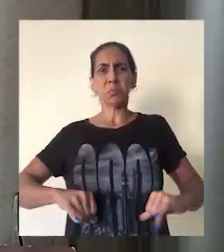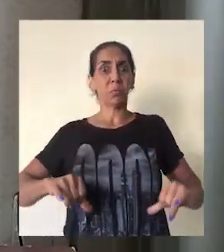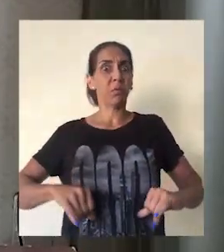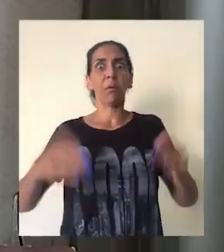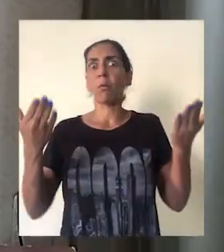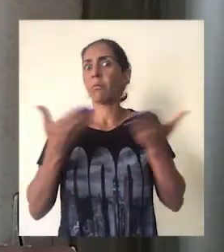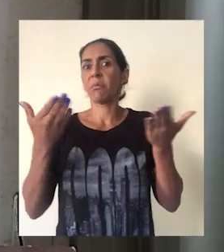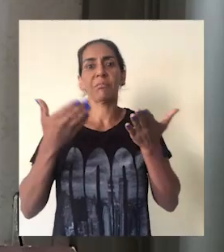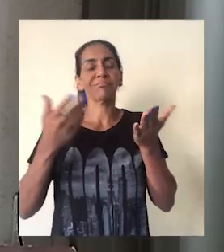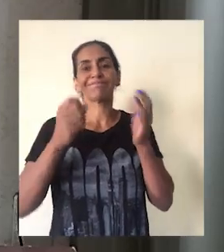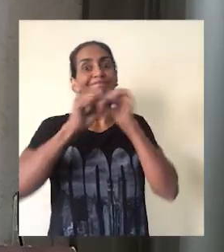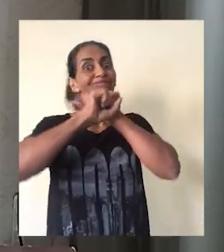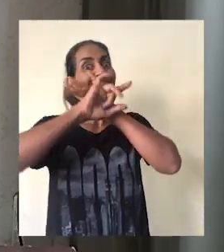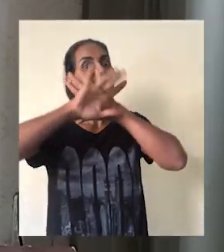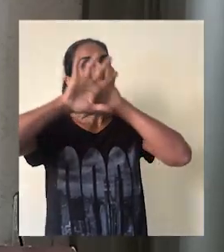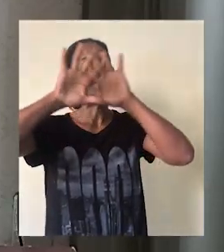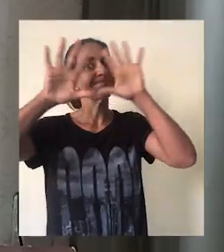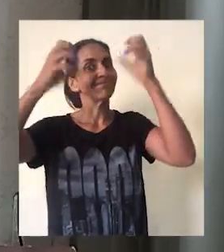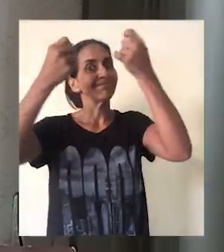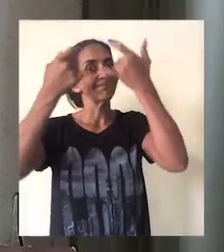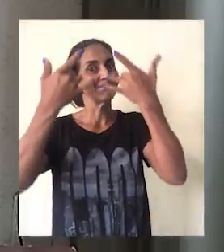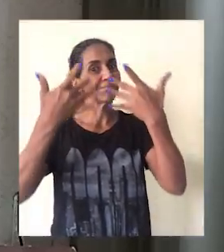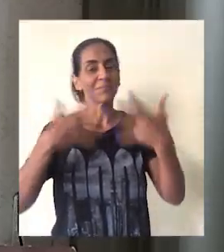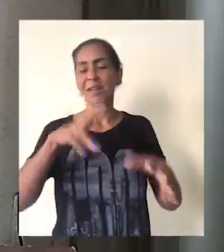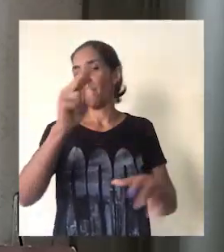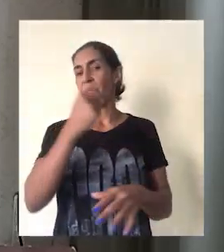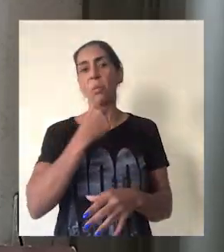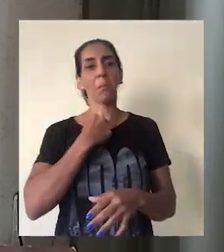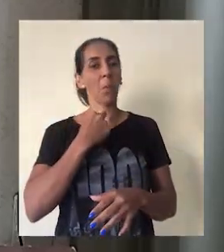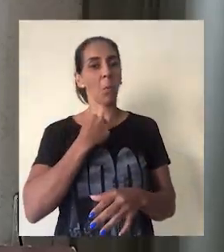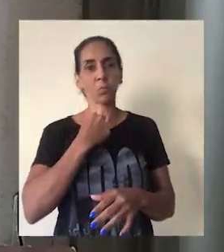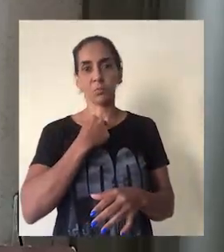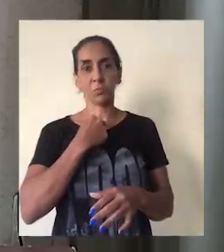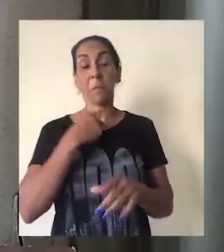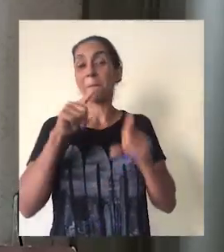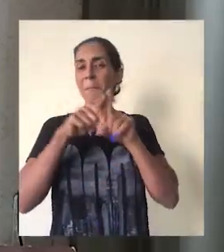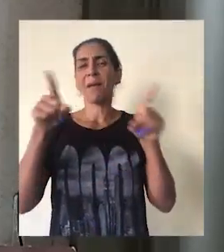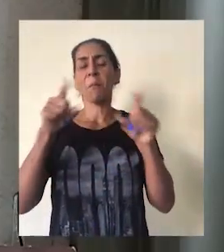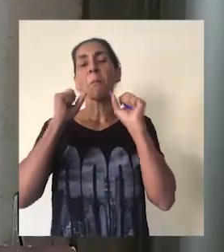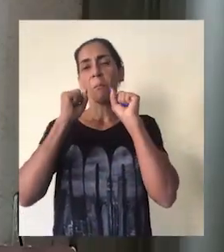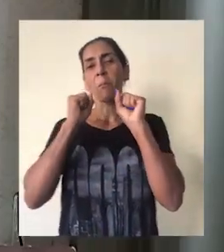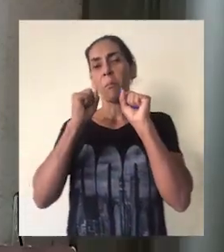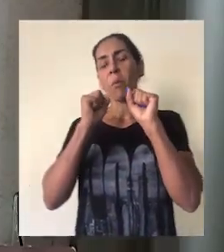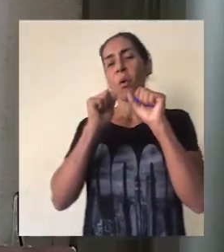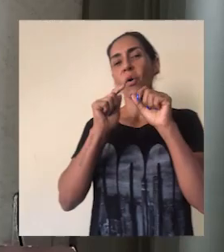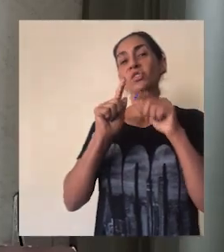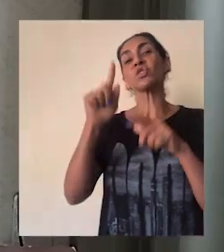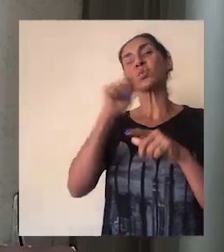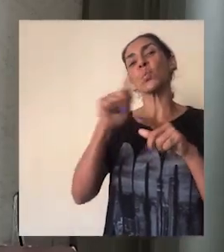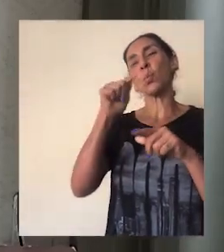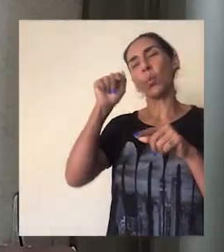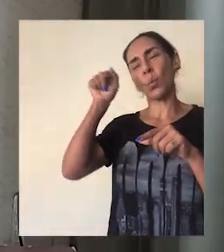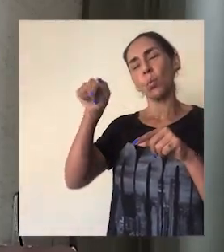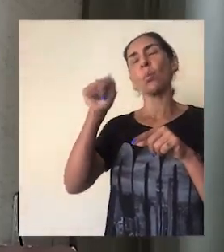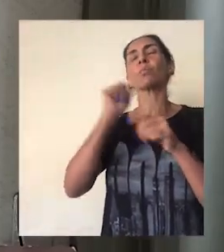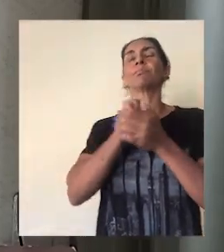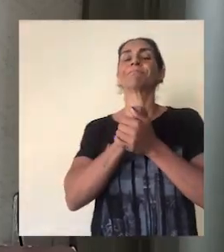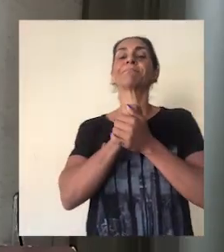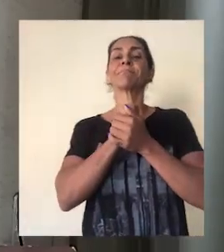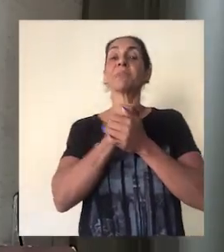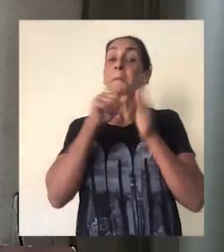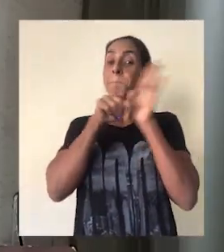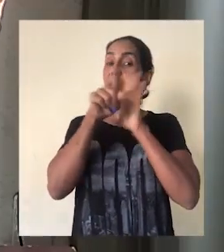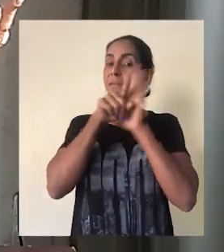não posso descrever aqui para vocês no canal, mas vocês podem ir dar um Google rapidinho e descobrir o que é empalar um